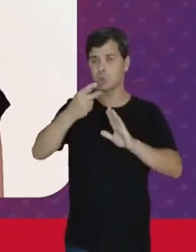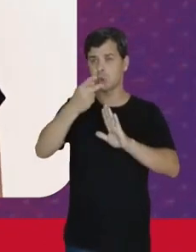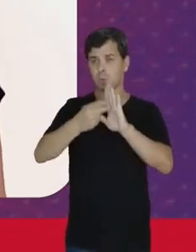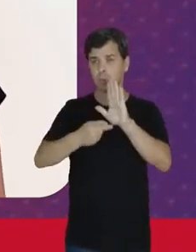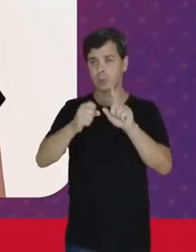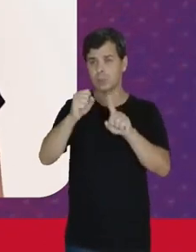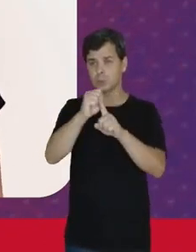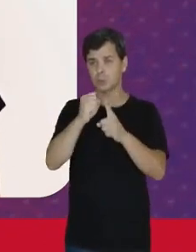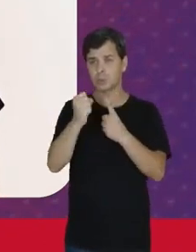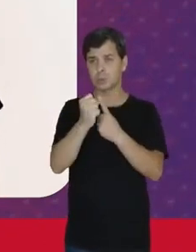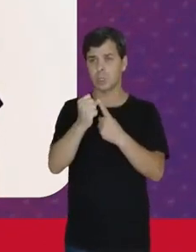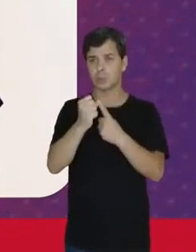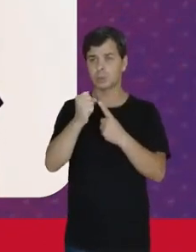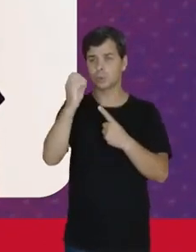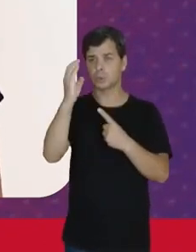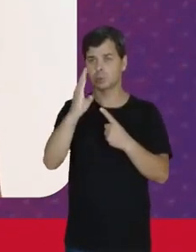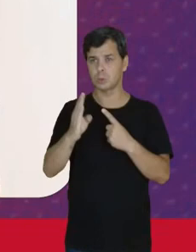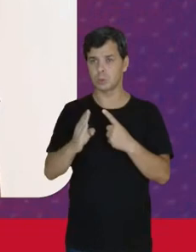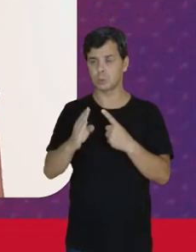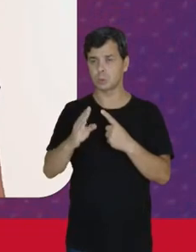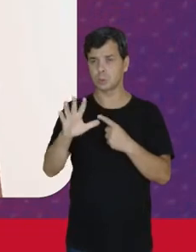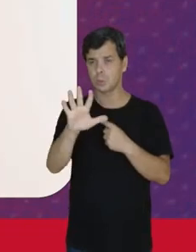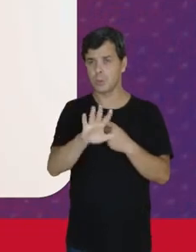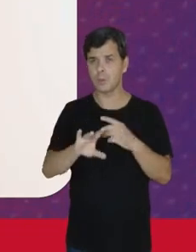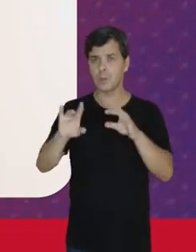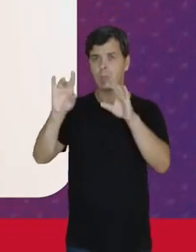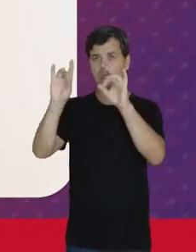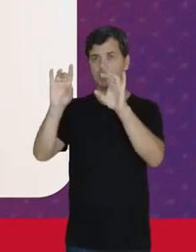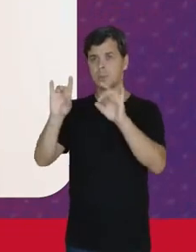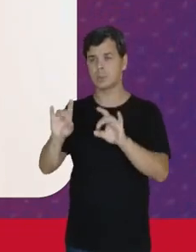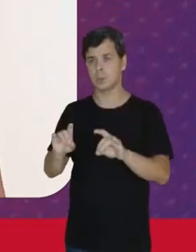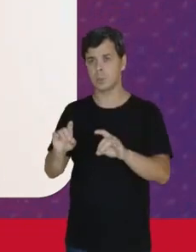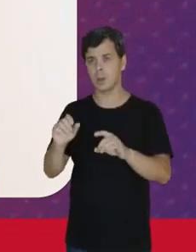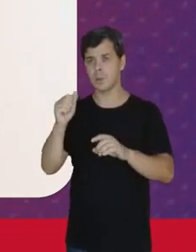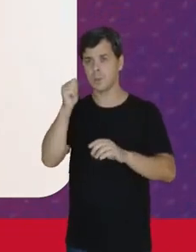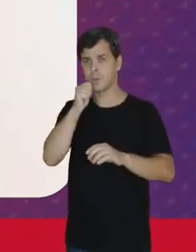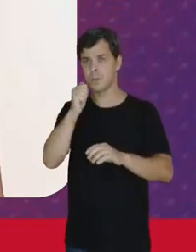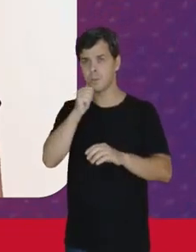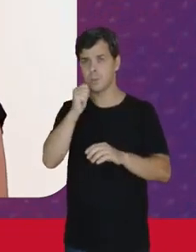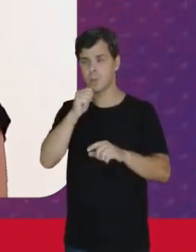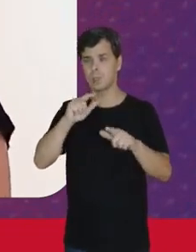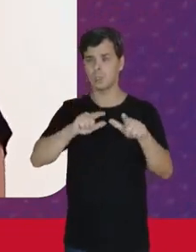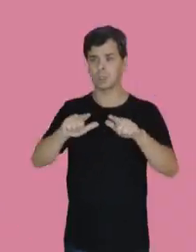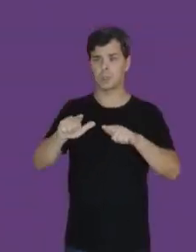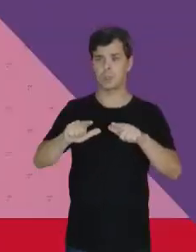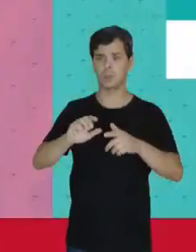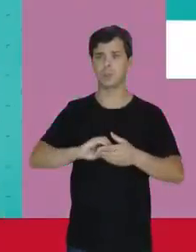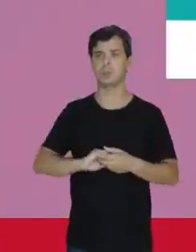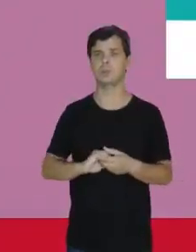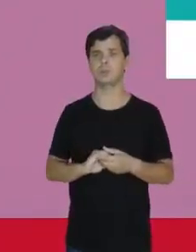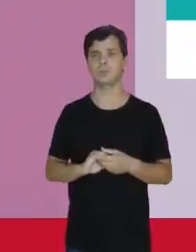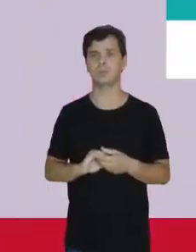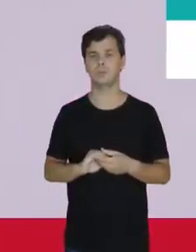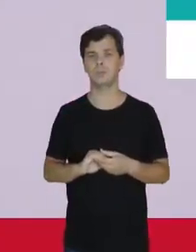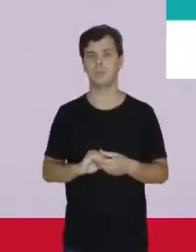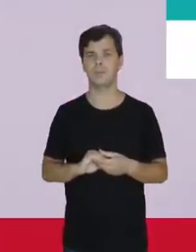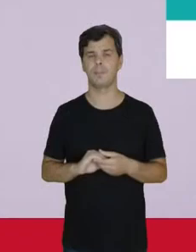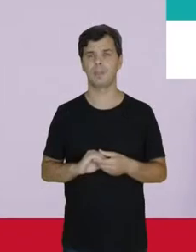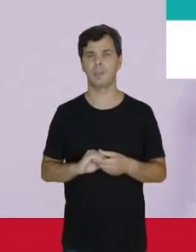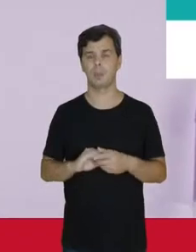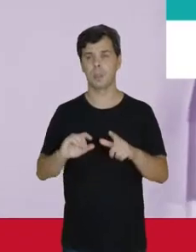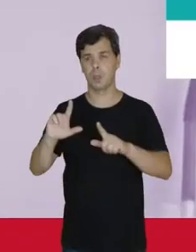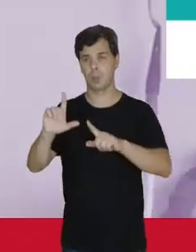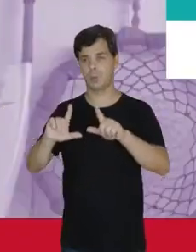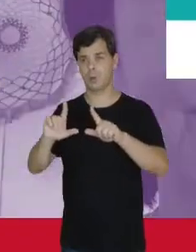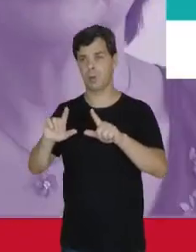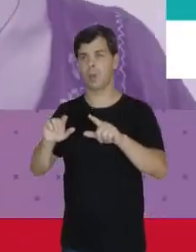para a sociedade brasileira de uma forma geral, em especial para nós mulheres trabalhadoras. O TV